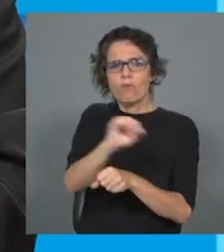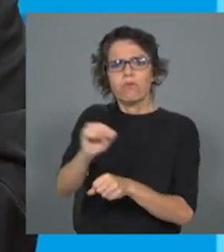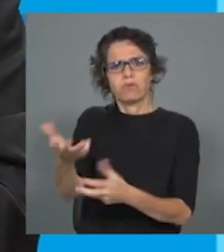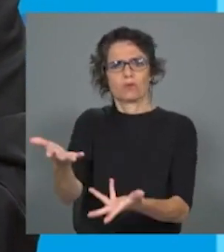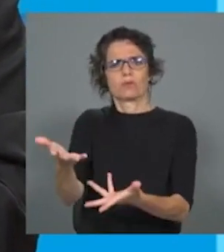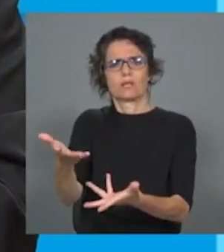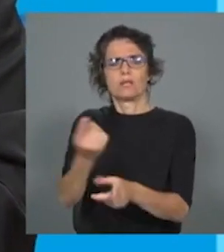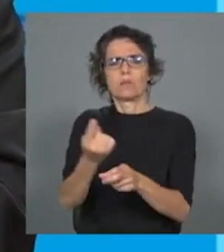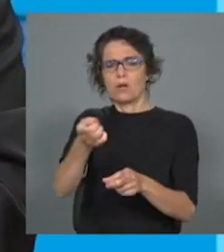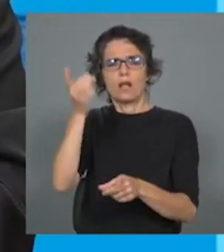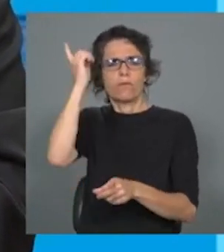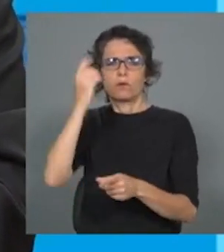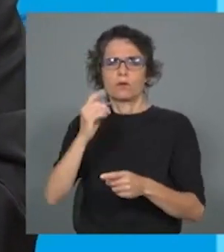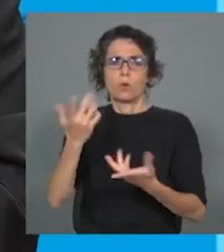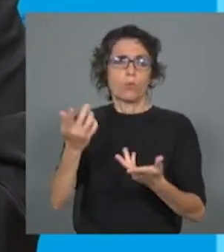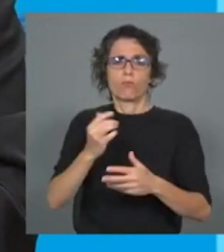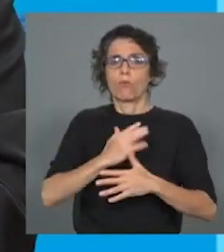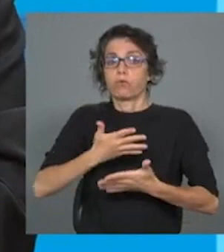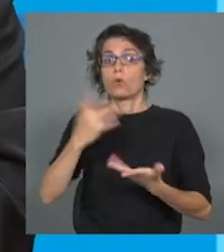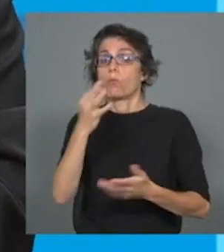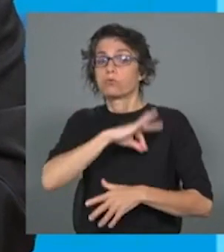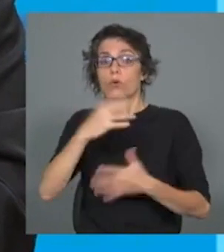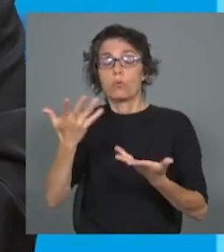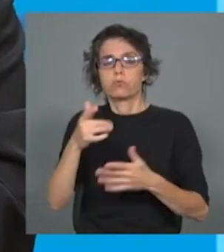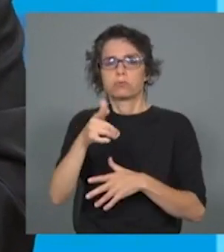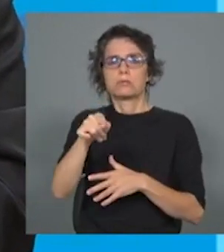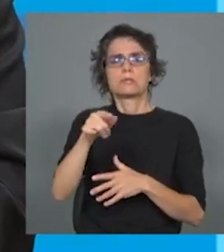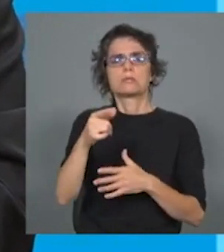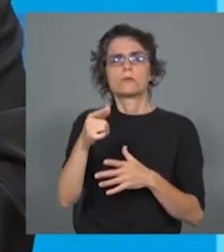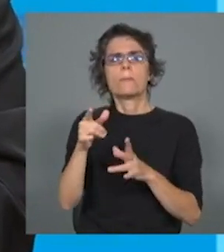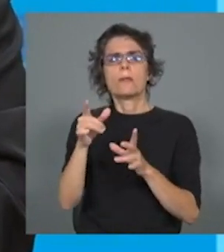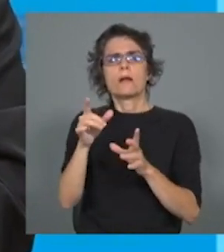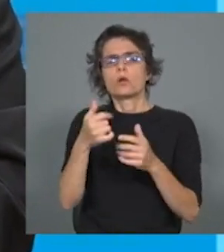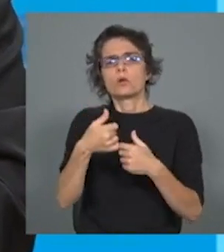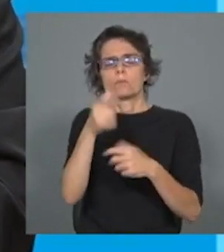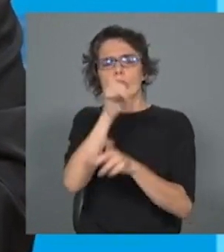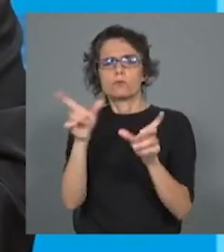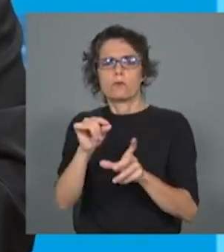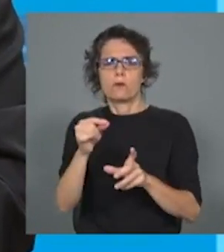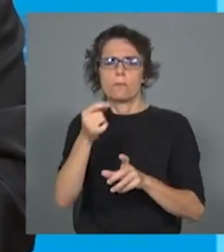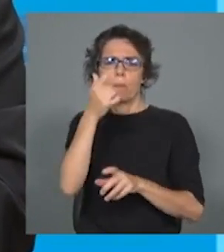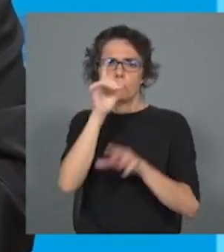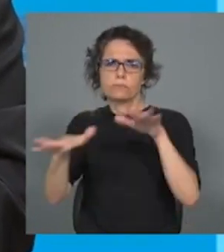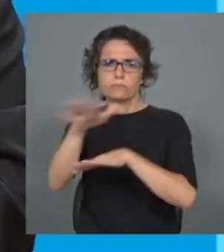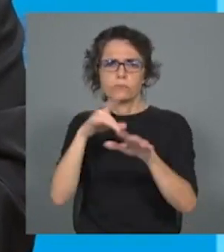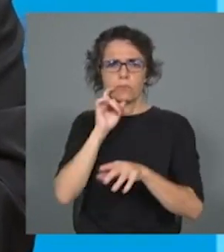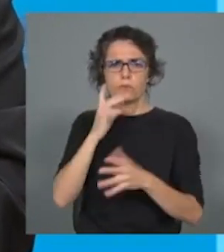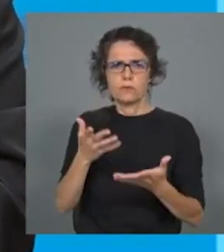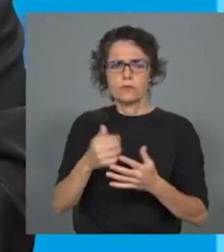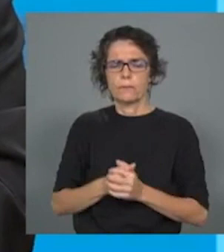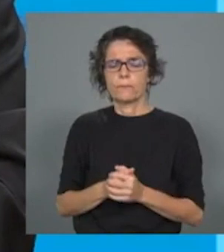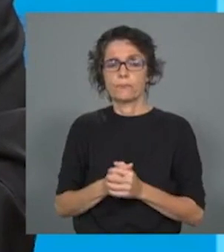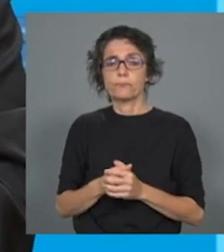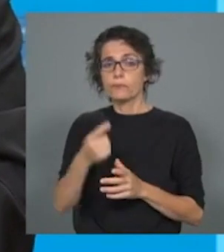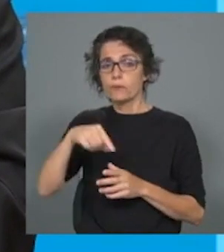bombeiros, sejam voluntários, sejam profissionais, sejam sapadores, sejam agentes de proteção civil. E por isso o que eu peço é que tenhamos consciência que esta